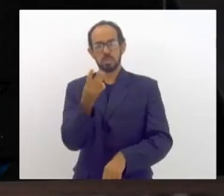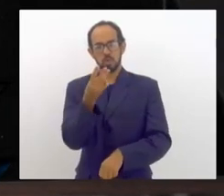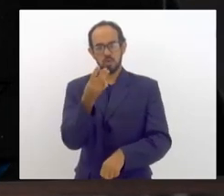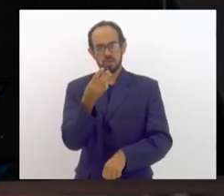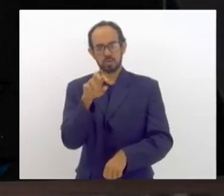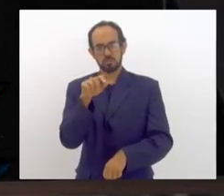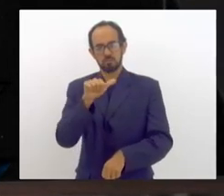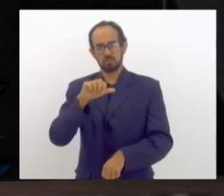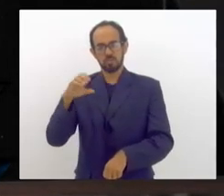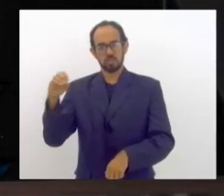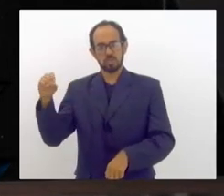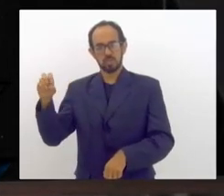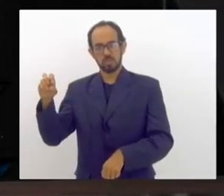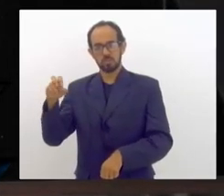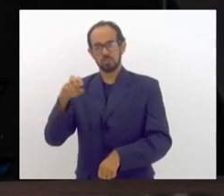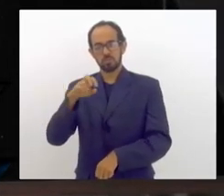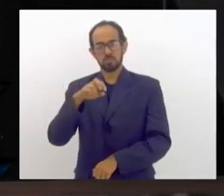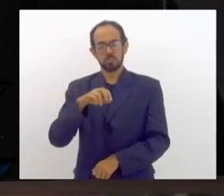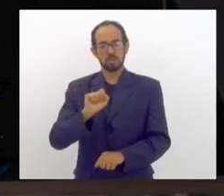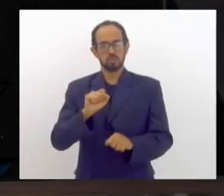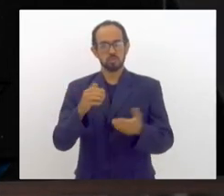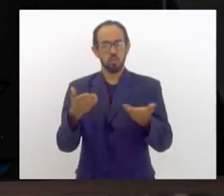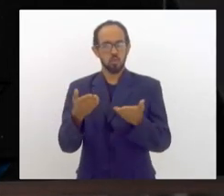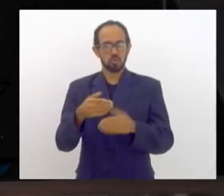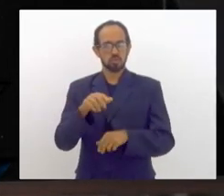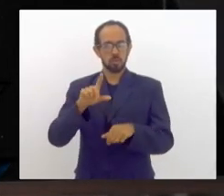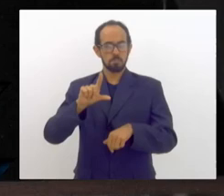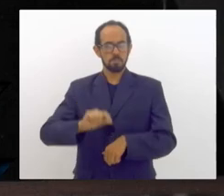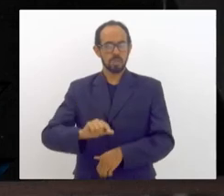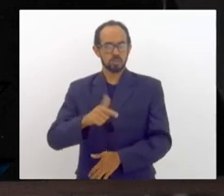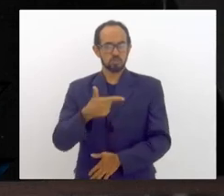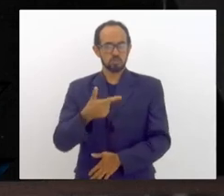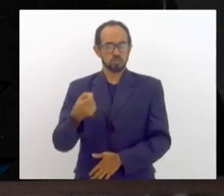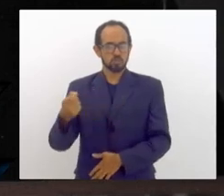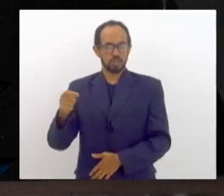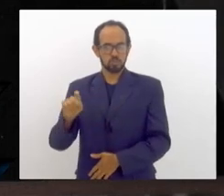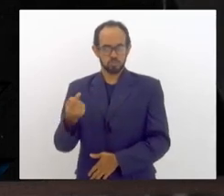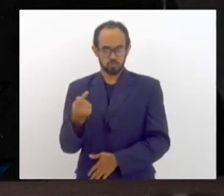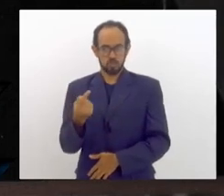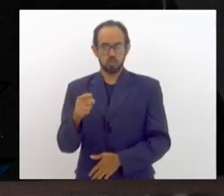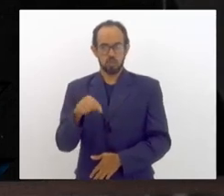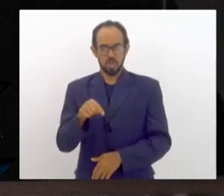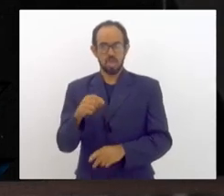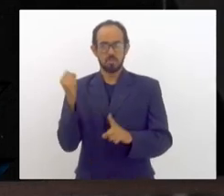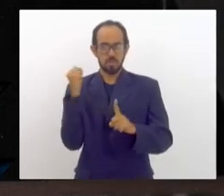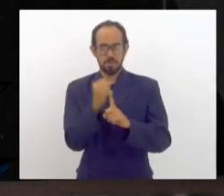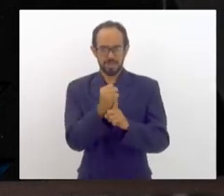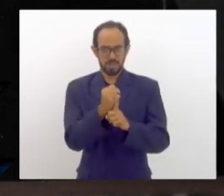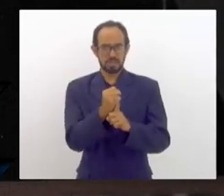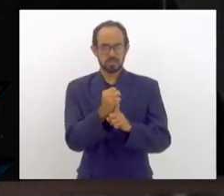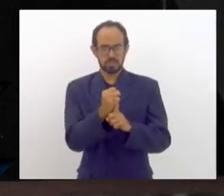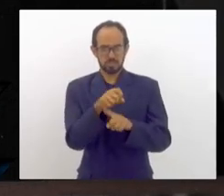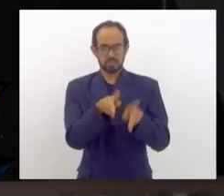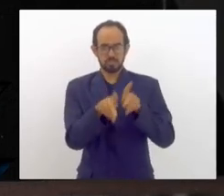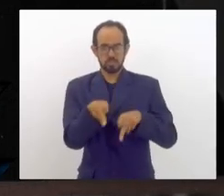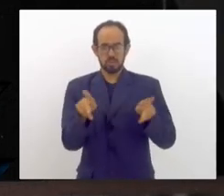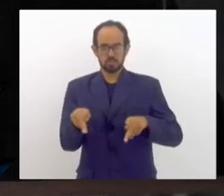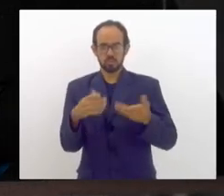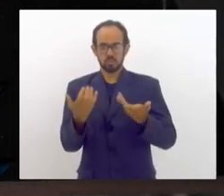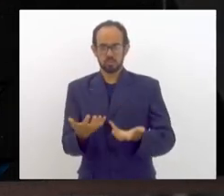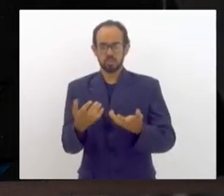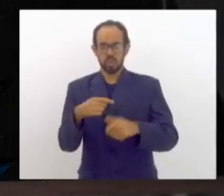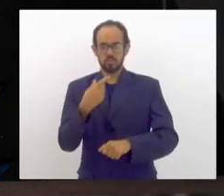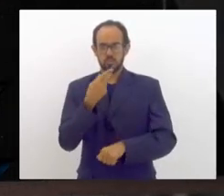menos de 200 mil. Ou seja, há um extermínio desse povo, é algo que também nós queremos debater. Queremos também